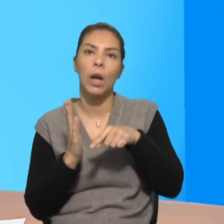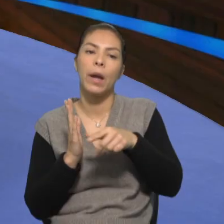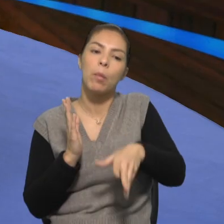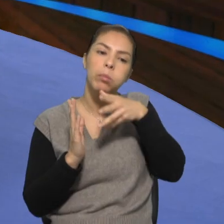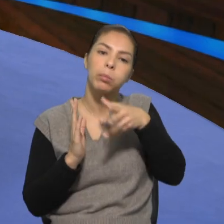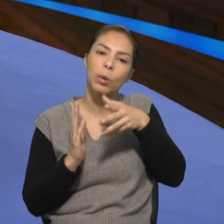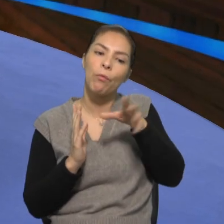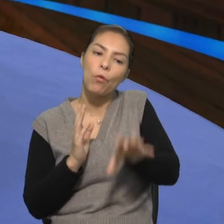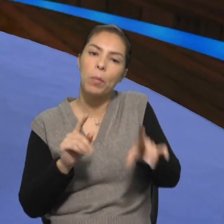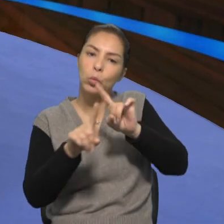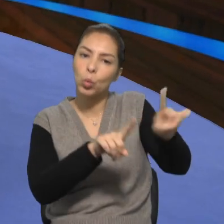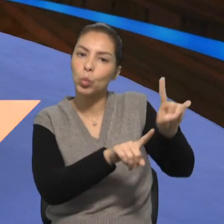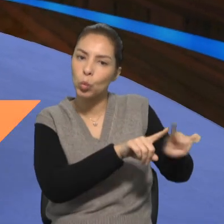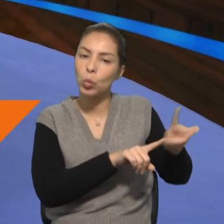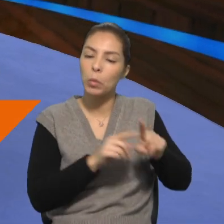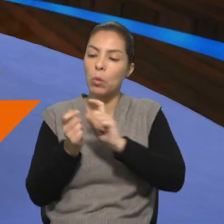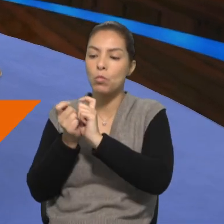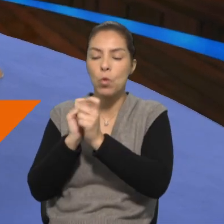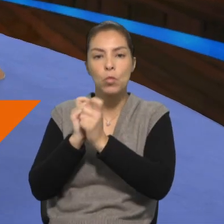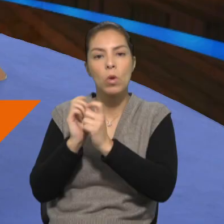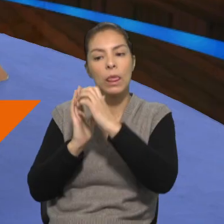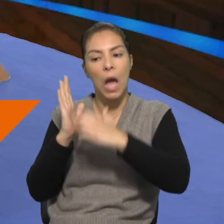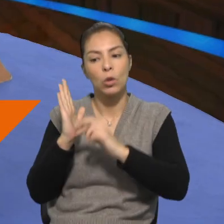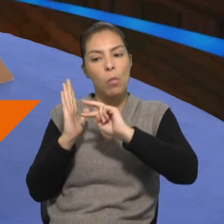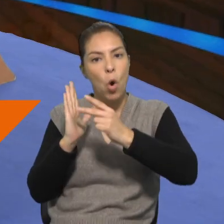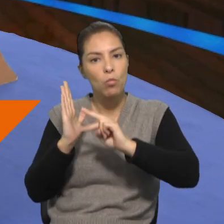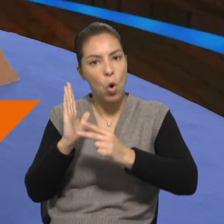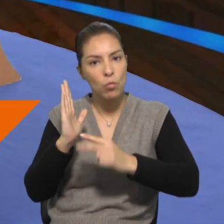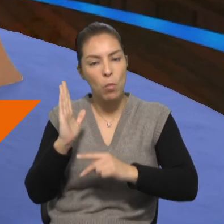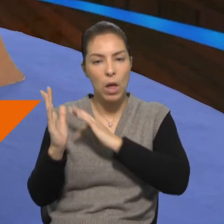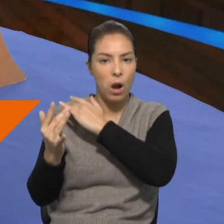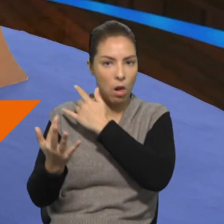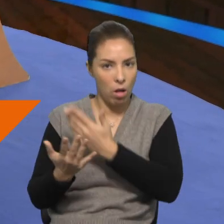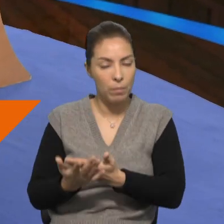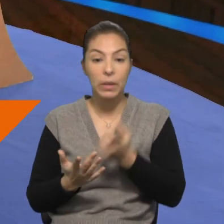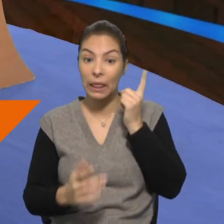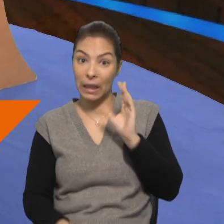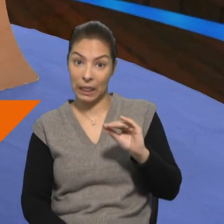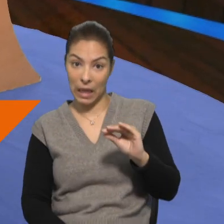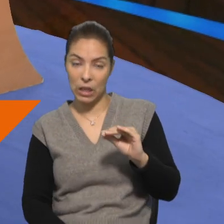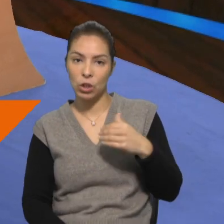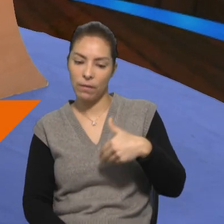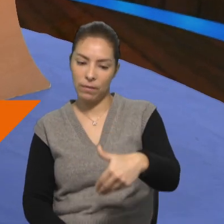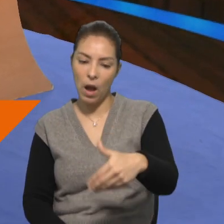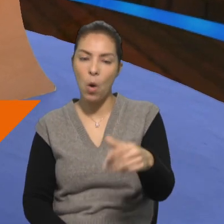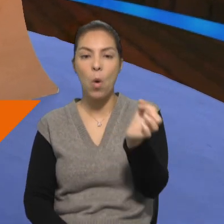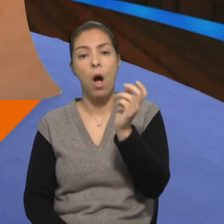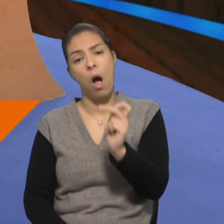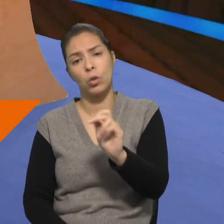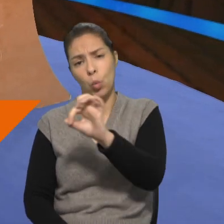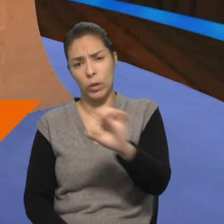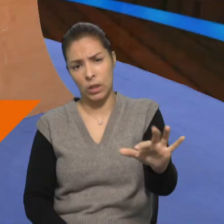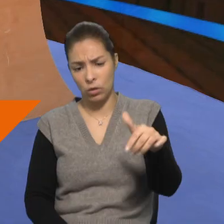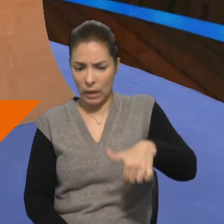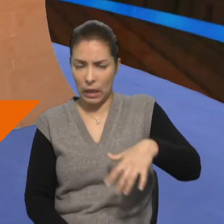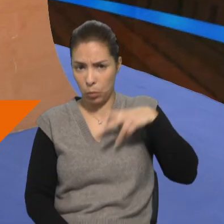apresentações e até formulações ao longo da história, Sim, não é? sim. Que neste dia 10 se iniciam aqui em Portugal as comemorações dos 800 anos de... Nós vamos